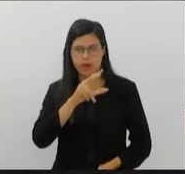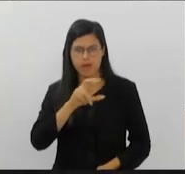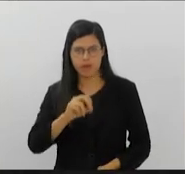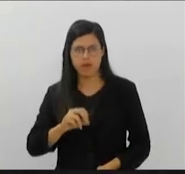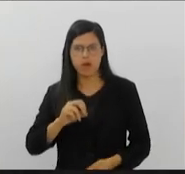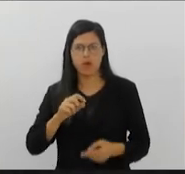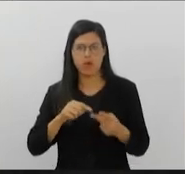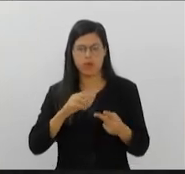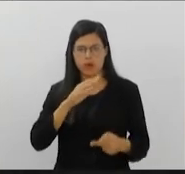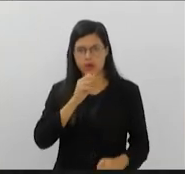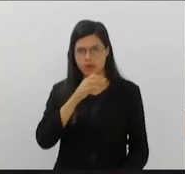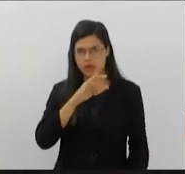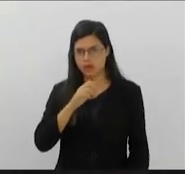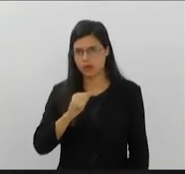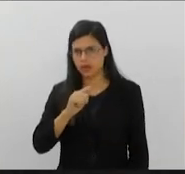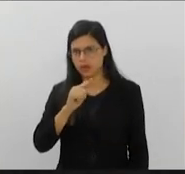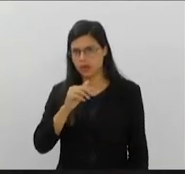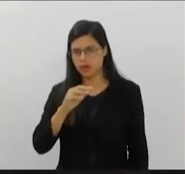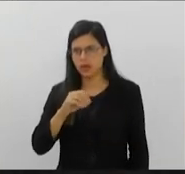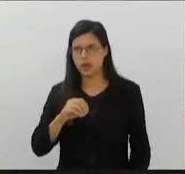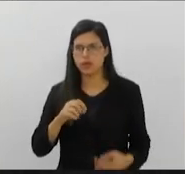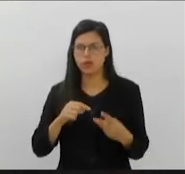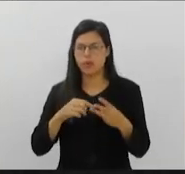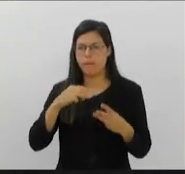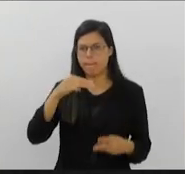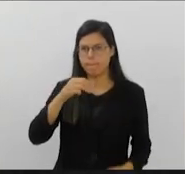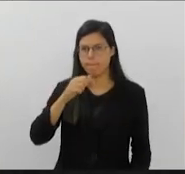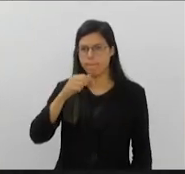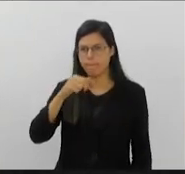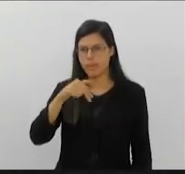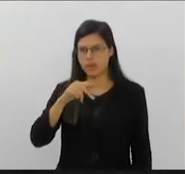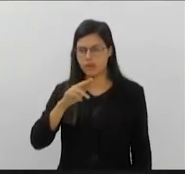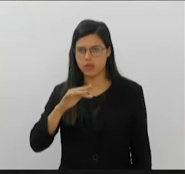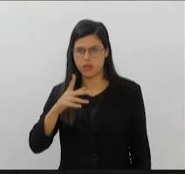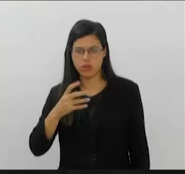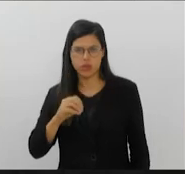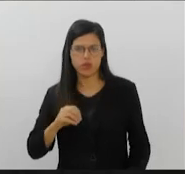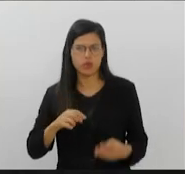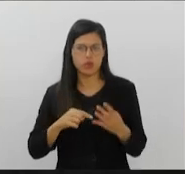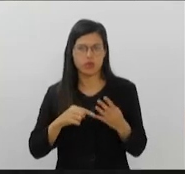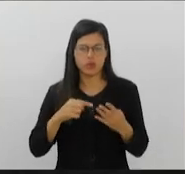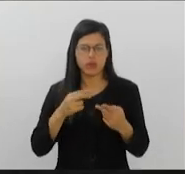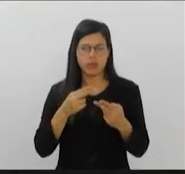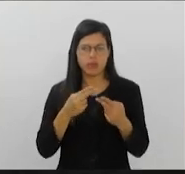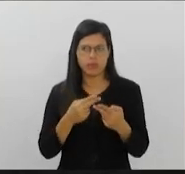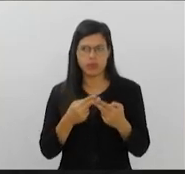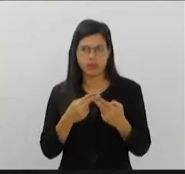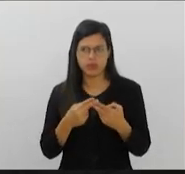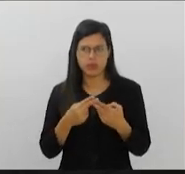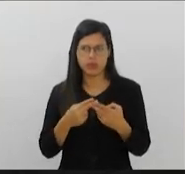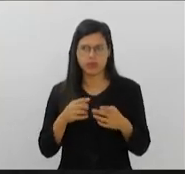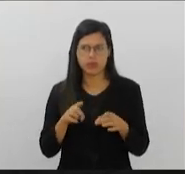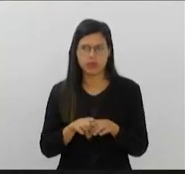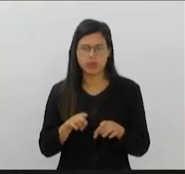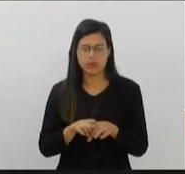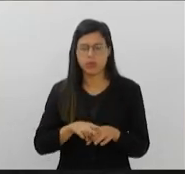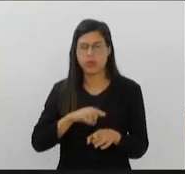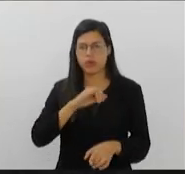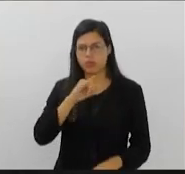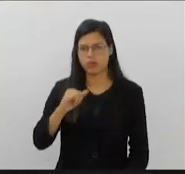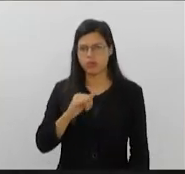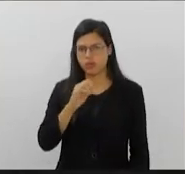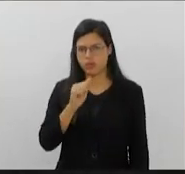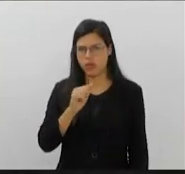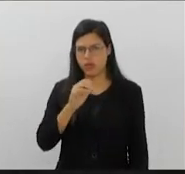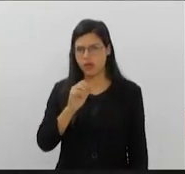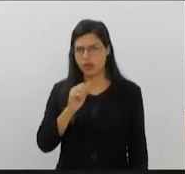Cantagalo, CRJ Manguinhos, CRJ Paciência e CRJ Jacarezinho. E esse ano a gente